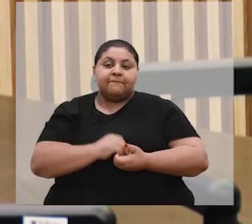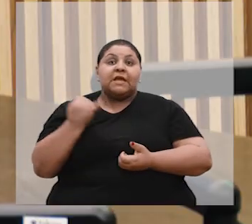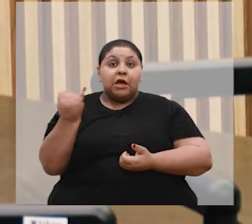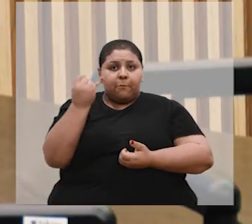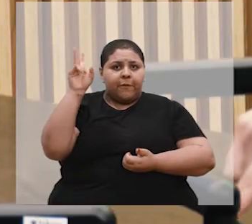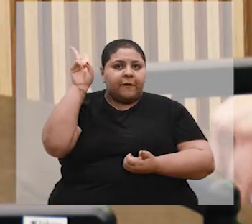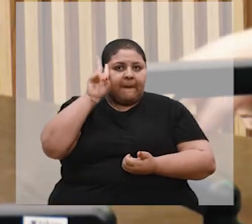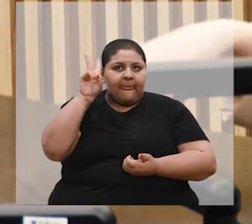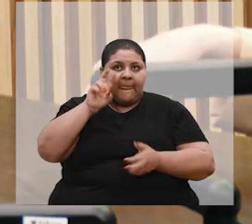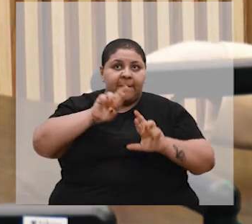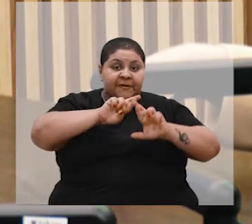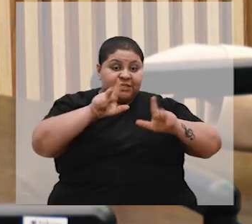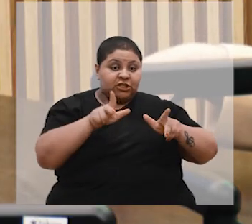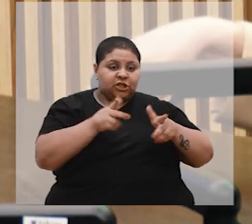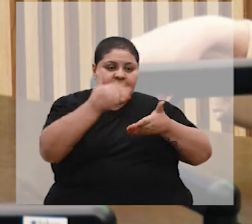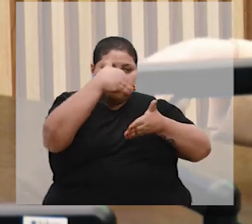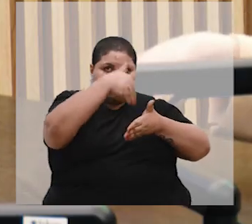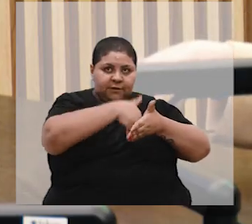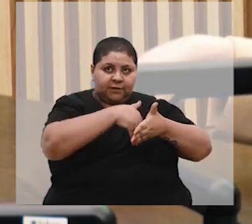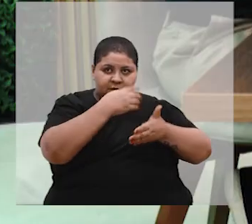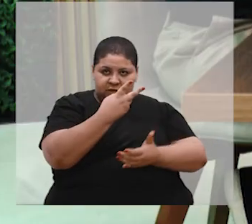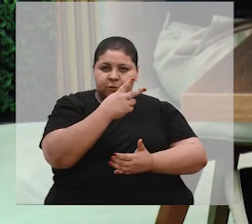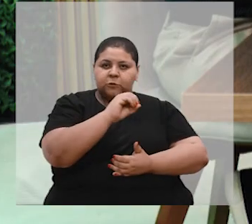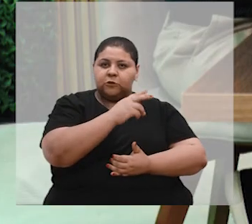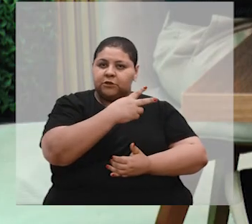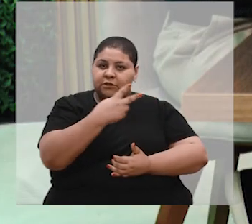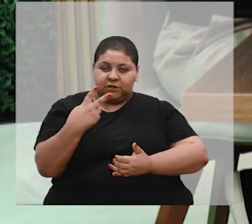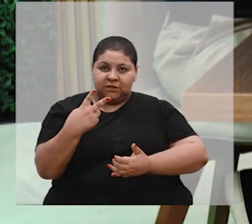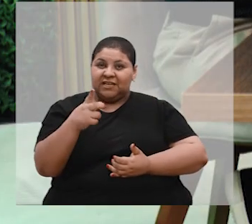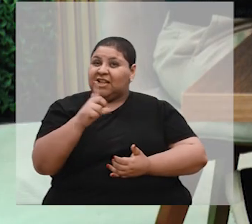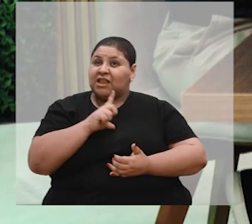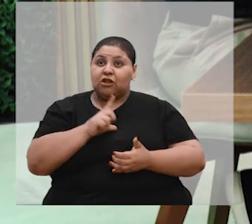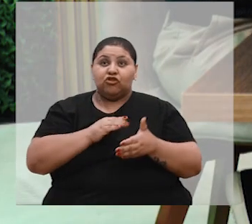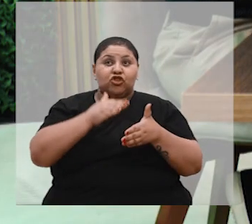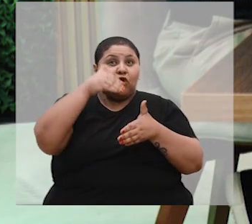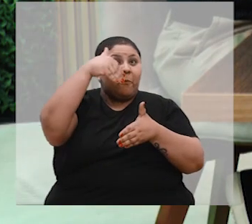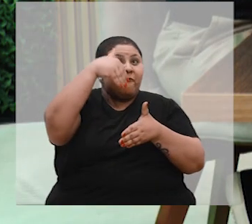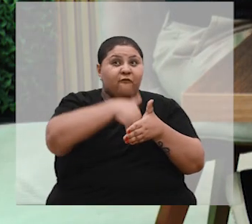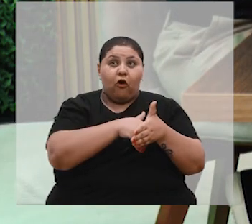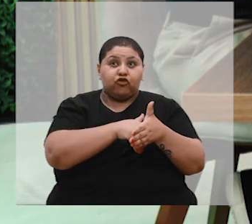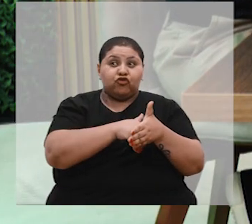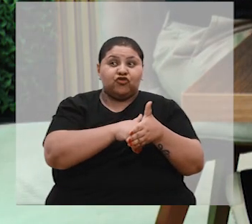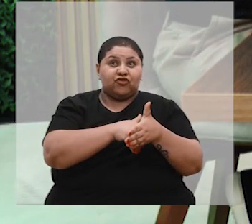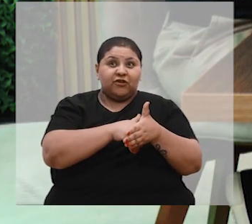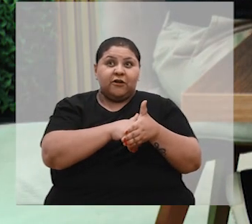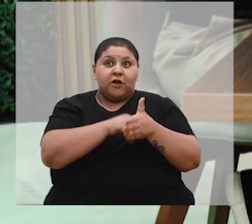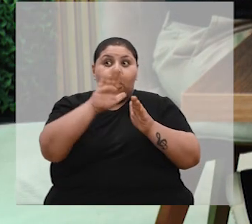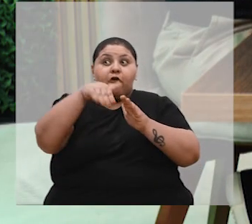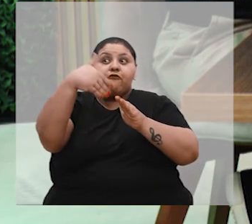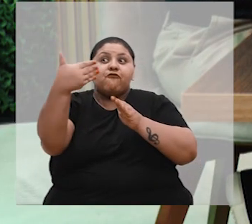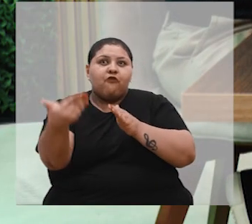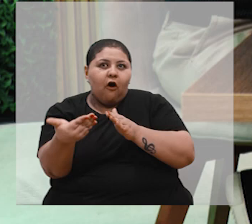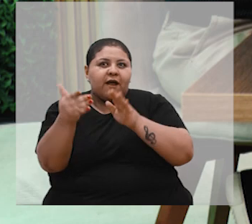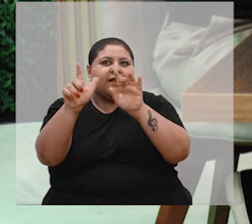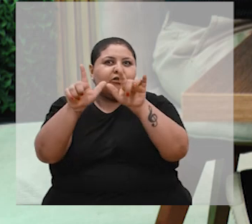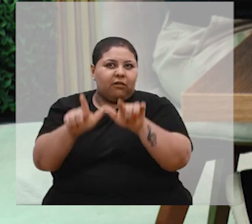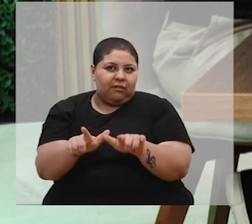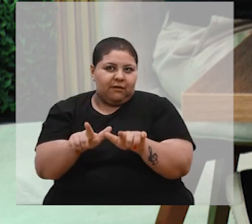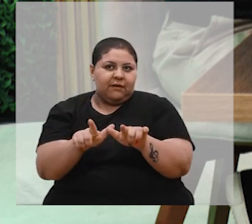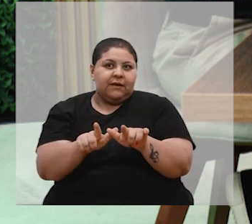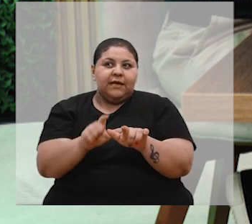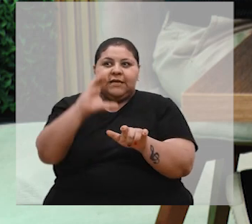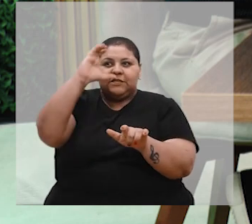a gente lembrar que, diferente das eleições dali de 2022, nós não temos voto em trânsito, Então, se o eleitor não estiver no